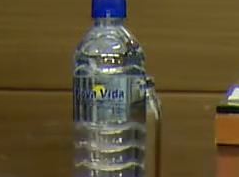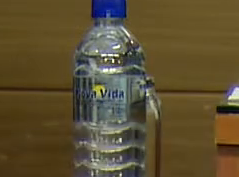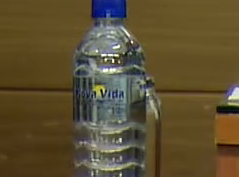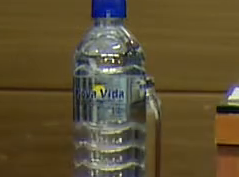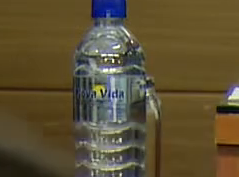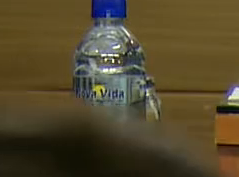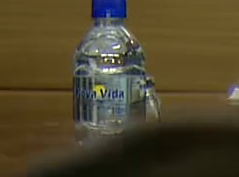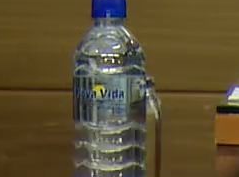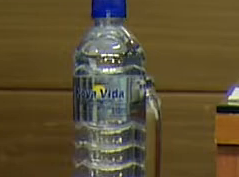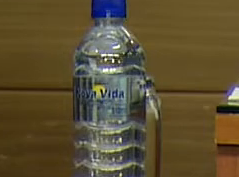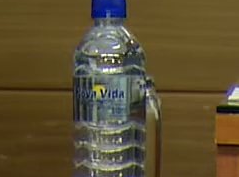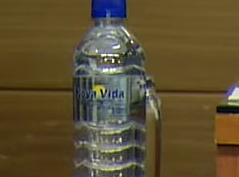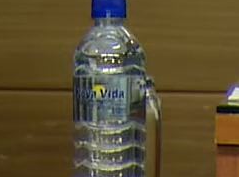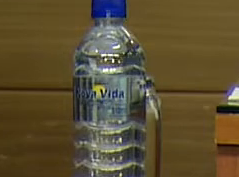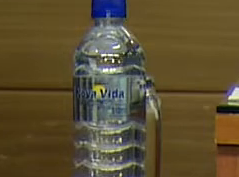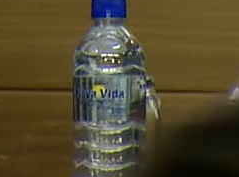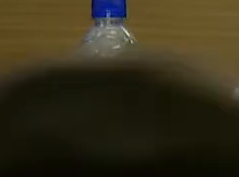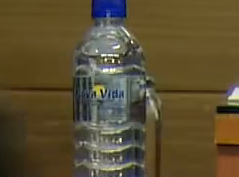processo administrativo